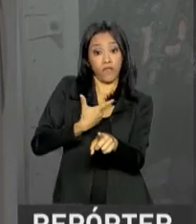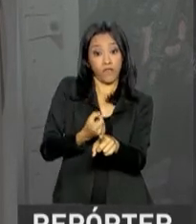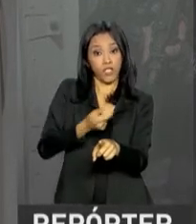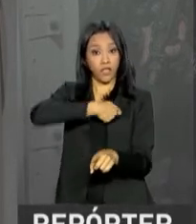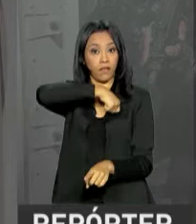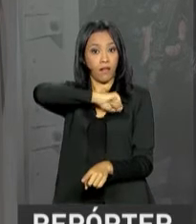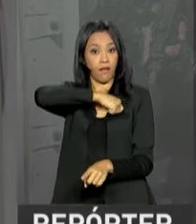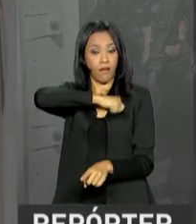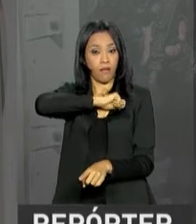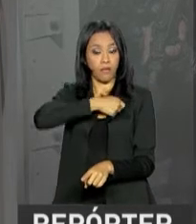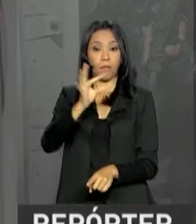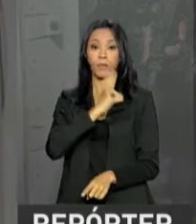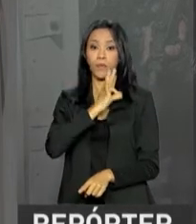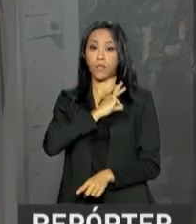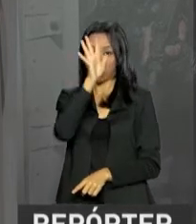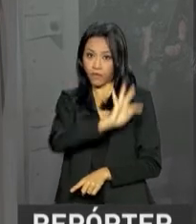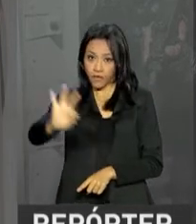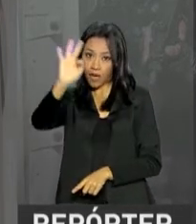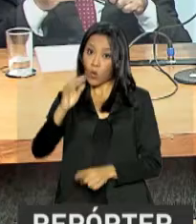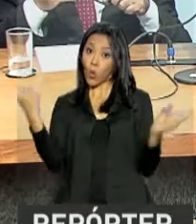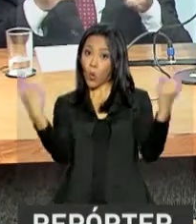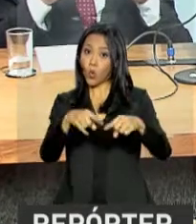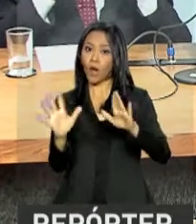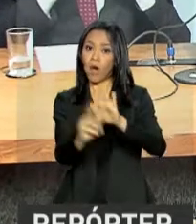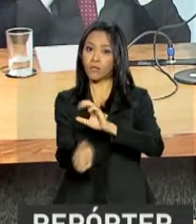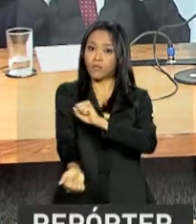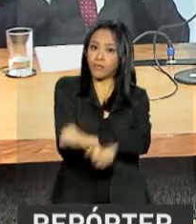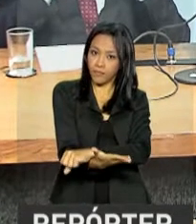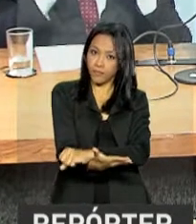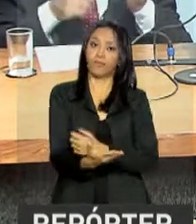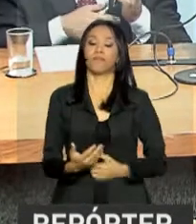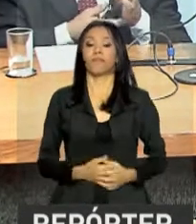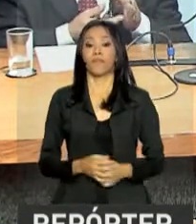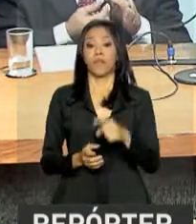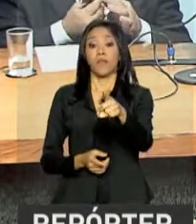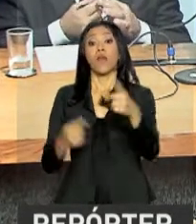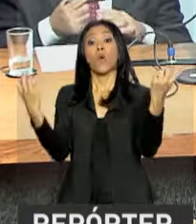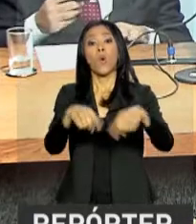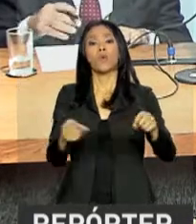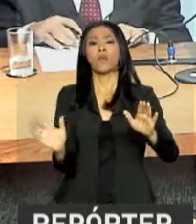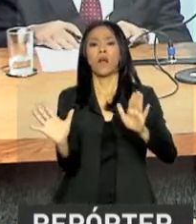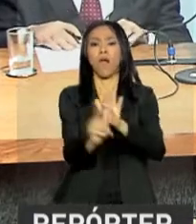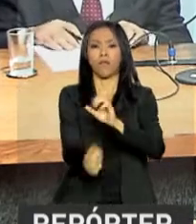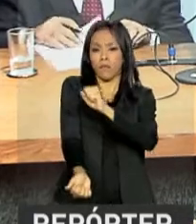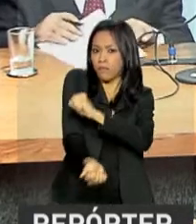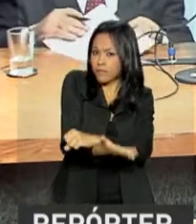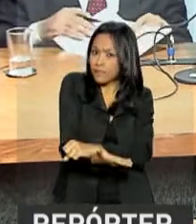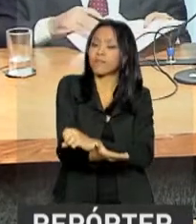federal dedicados a combater a corrupção um bote com um rosa criminalidade não são estudantes